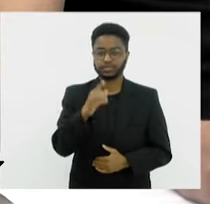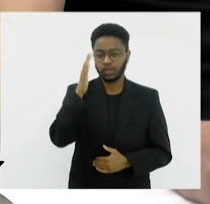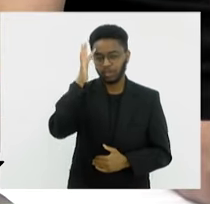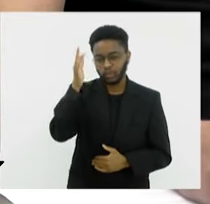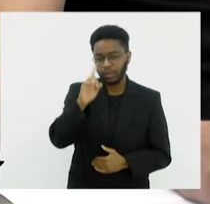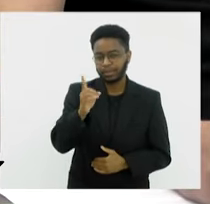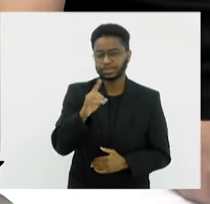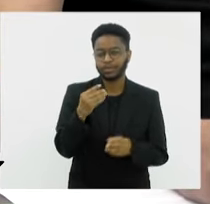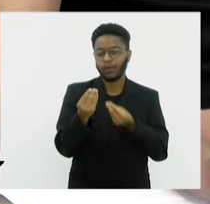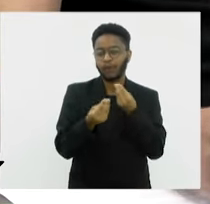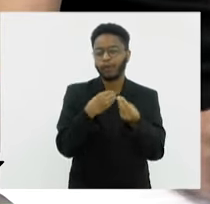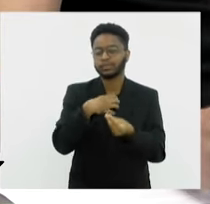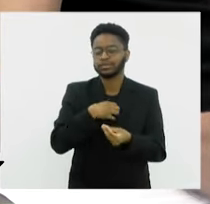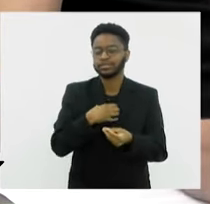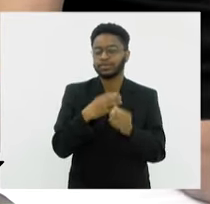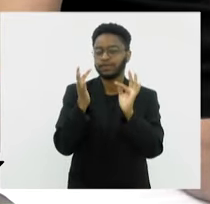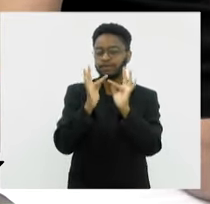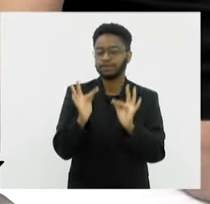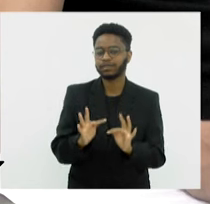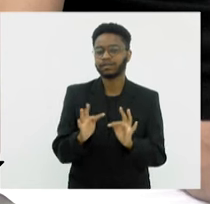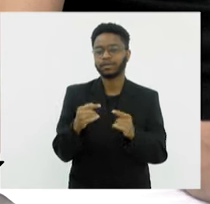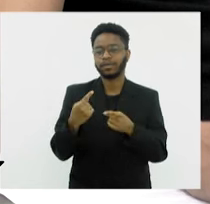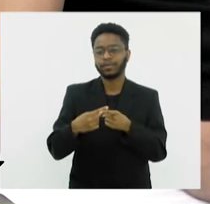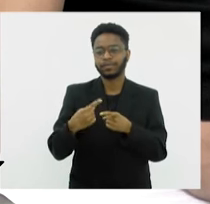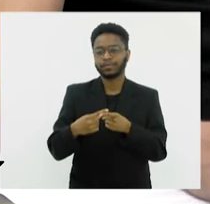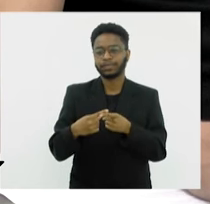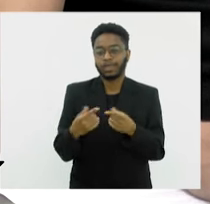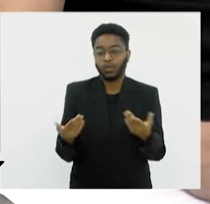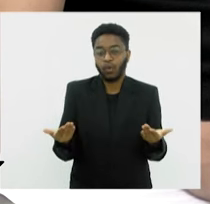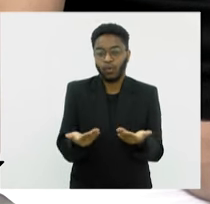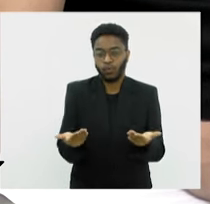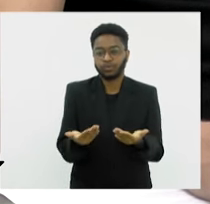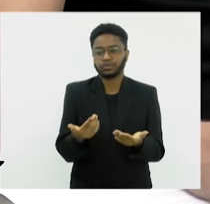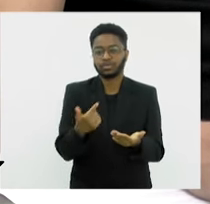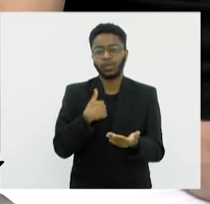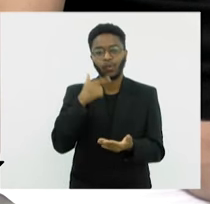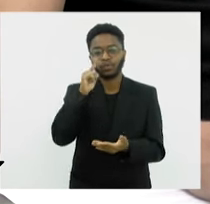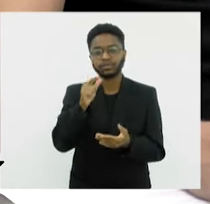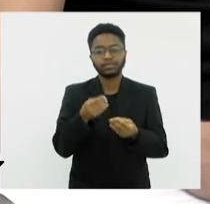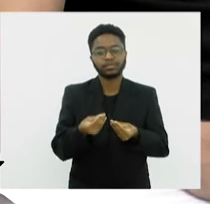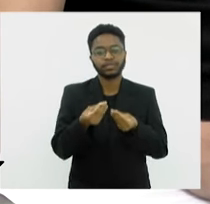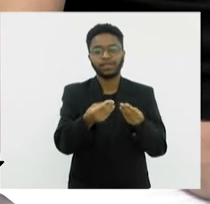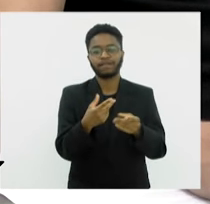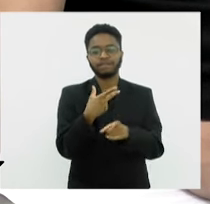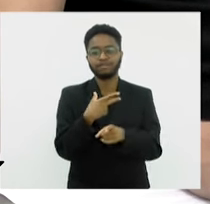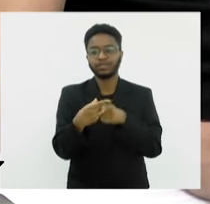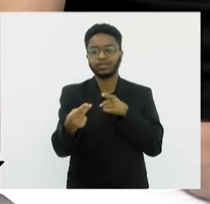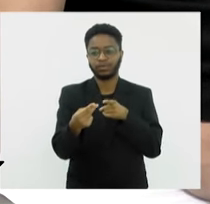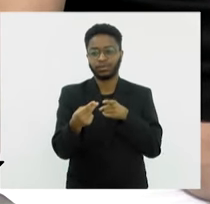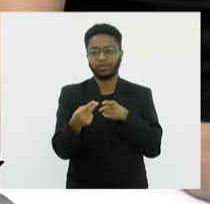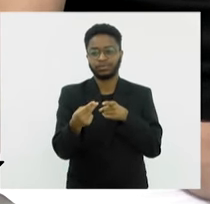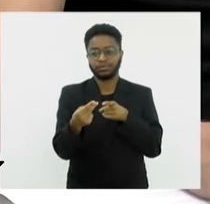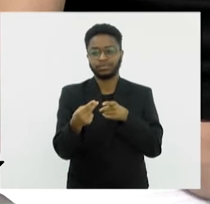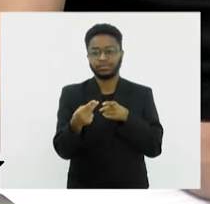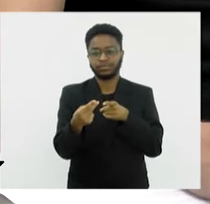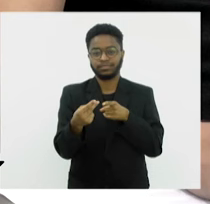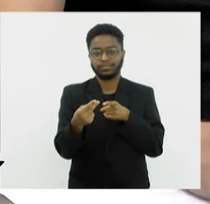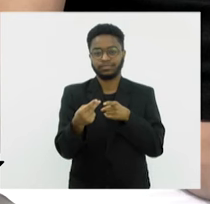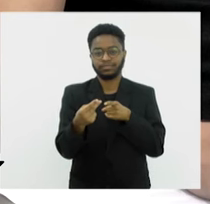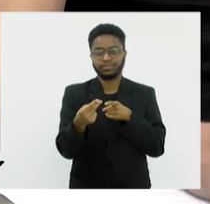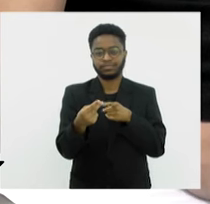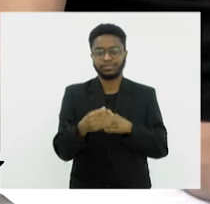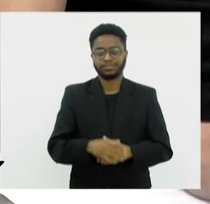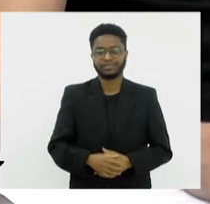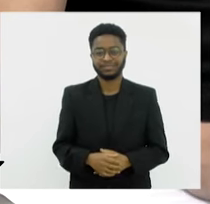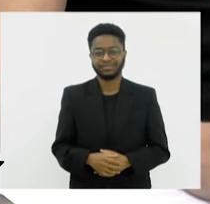minha satisfação de, nesse dia, dar uma vitória à vossa excelência na